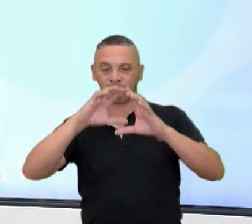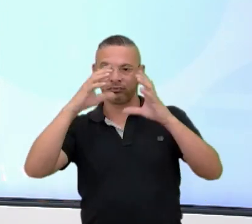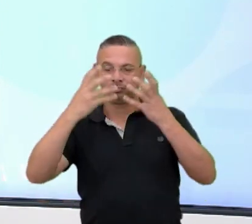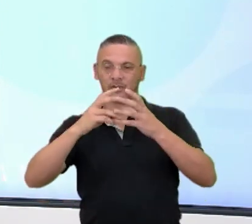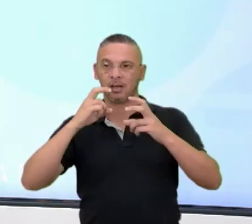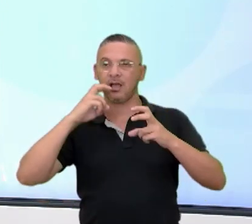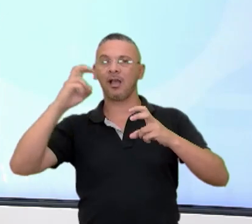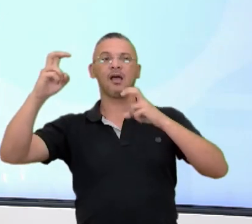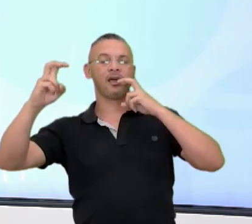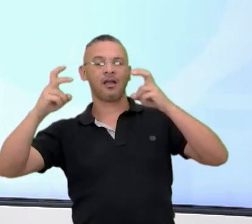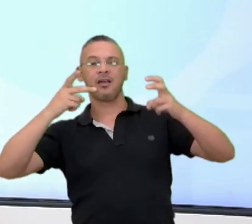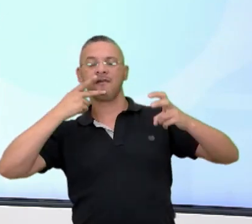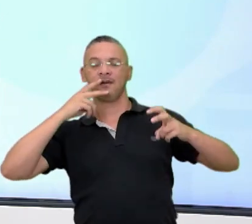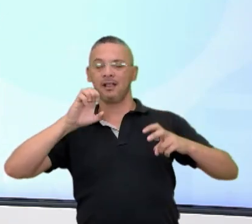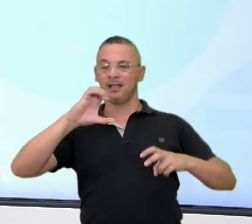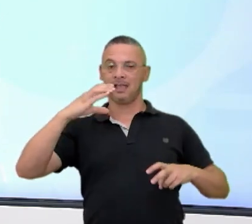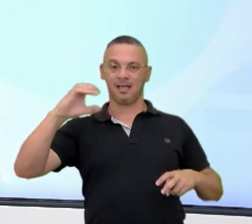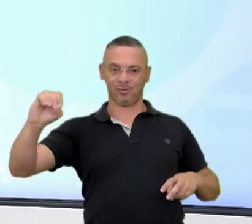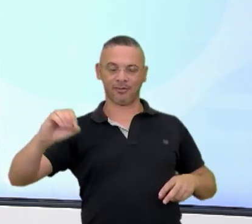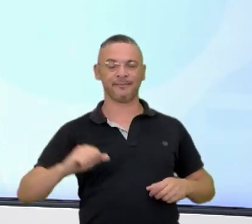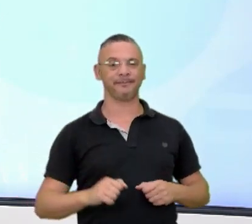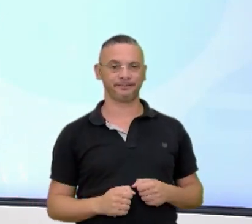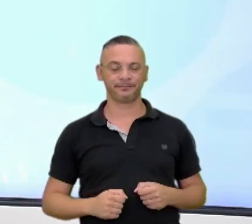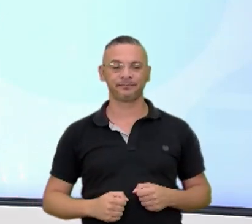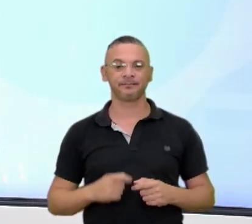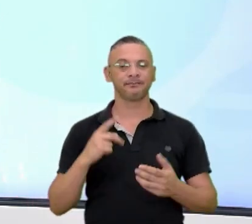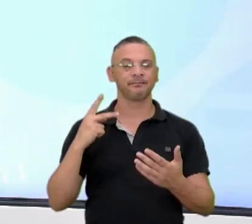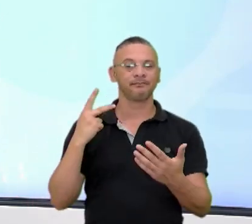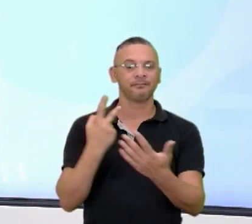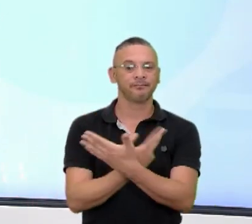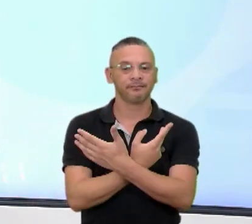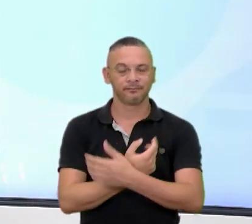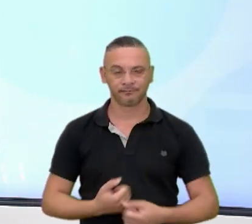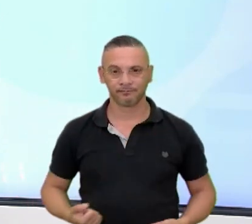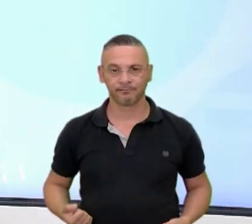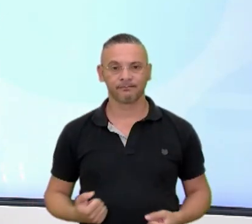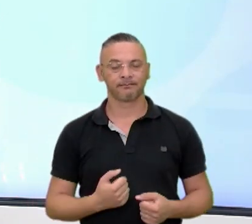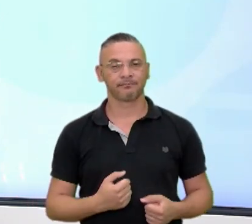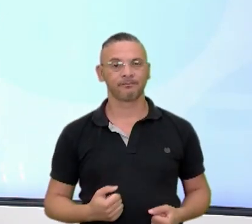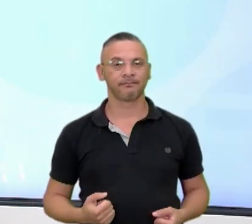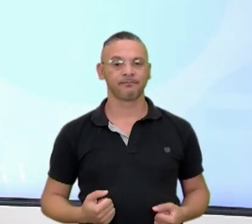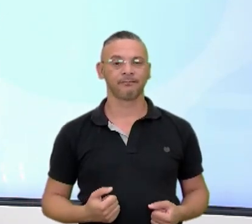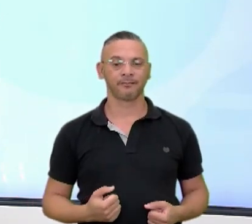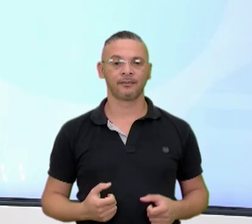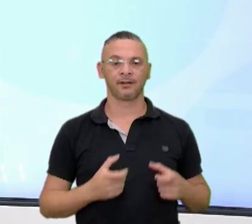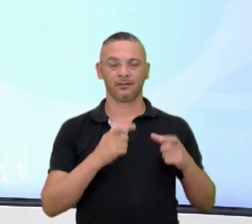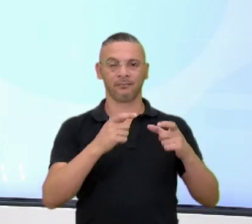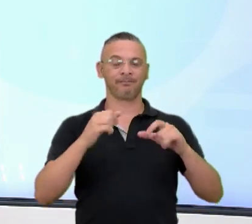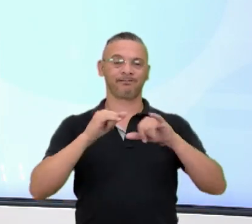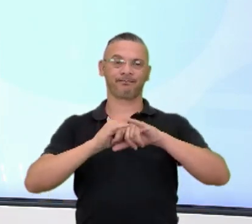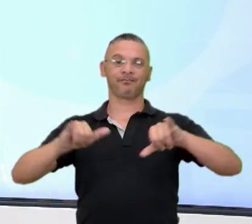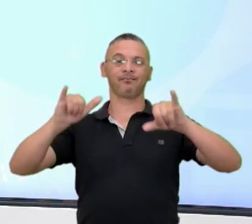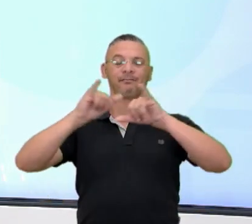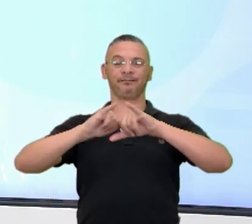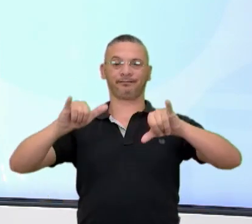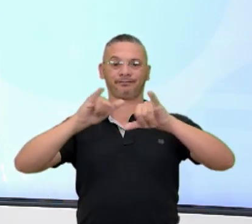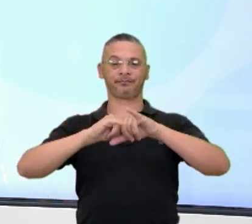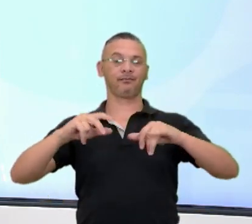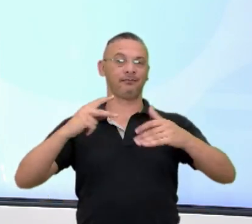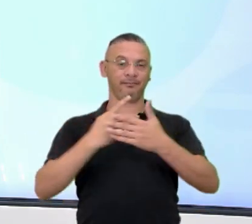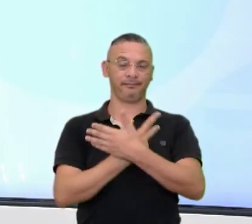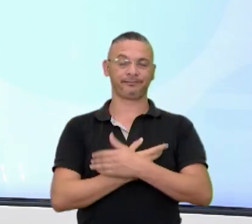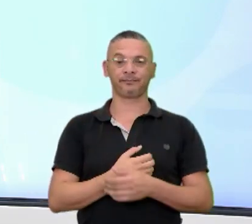do assunto, né? Quais evidências dessa visão estão presentes na escolha das fontes, na imagem, no trabalho de linguagem feito? Como essa